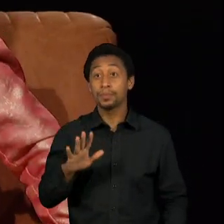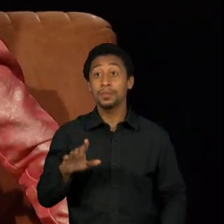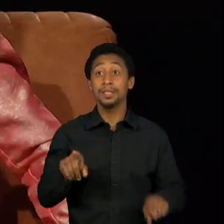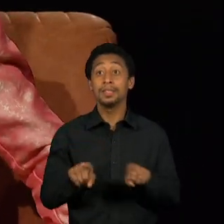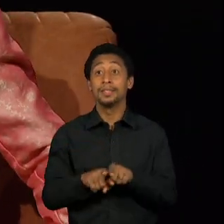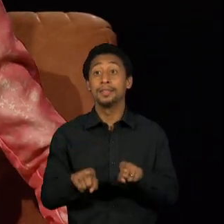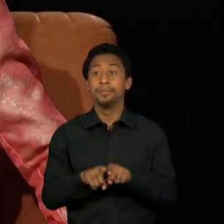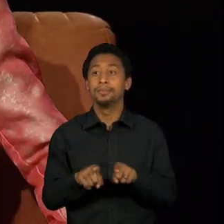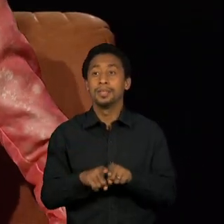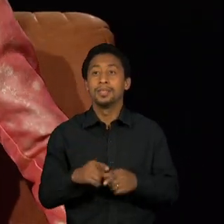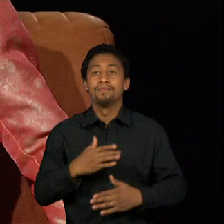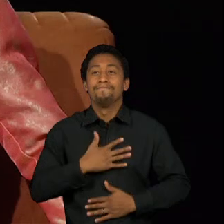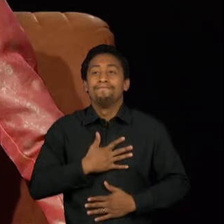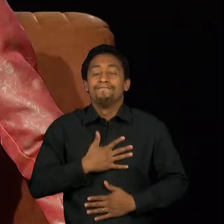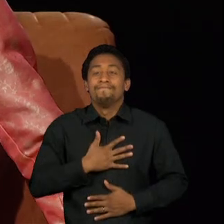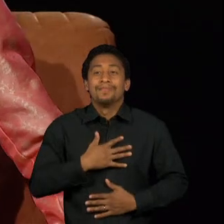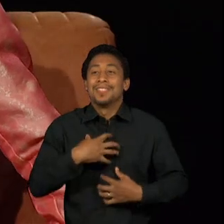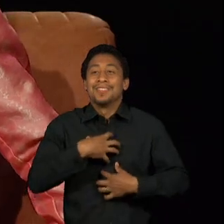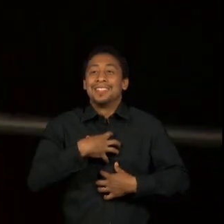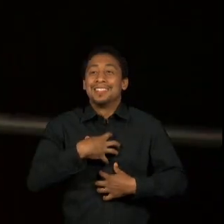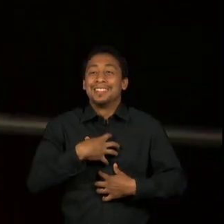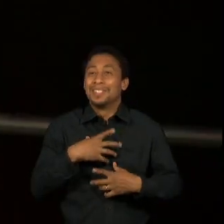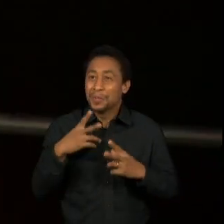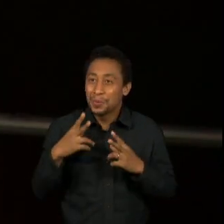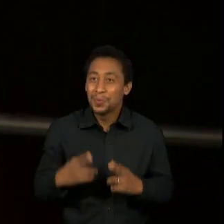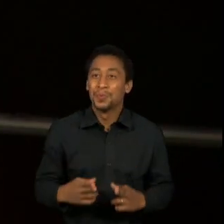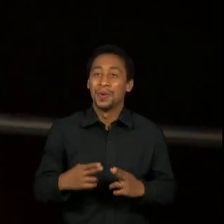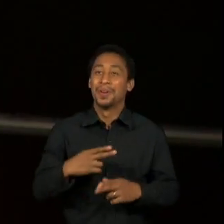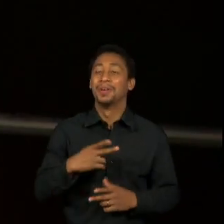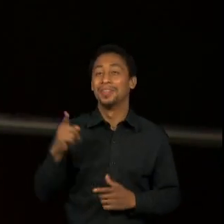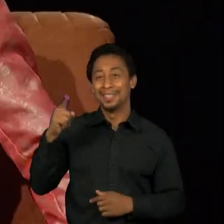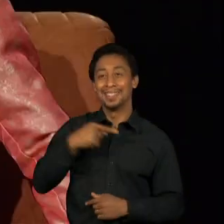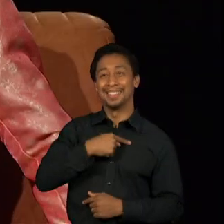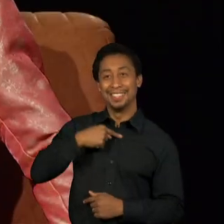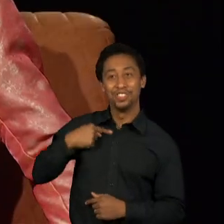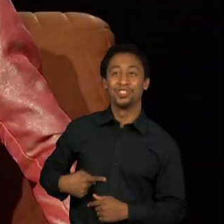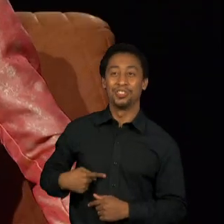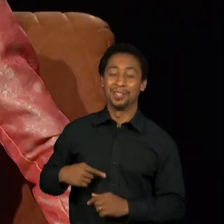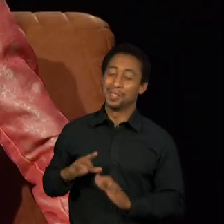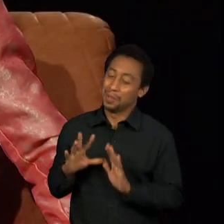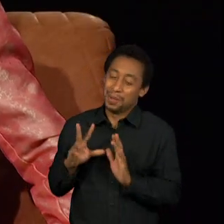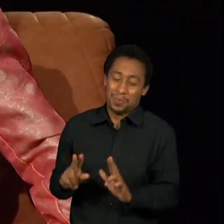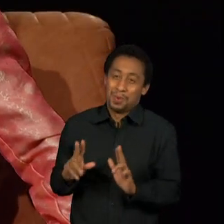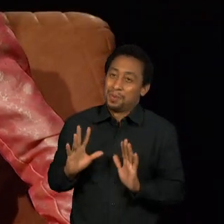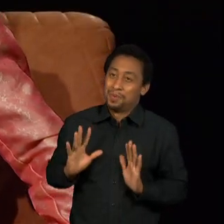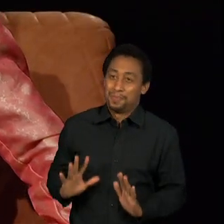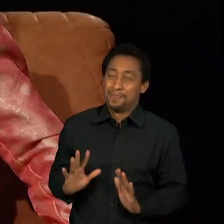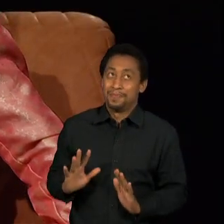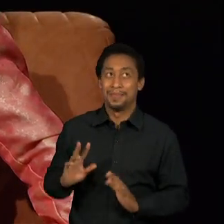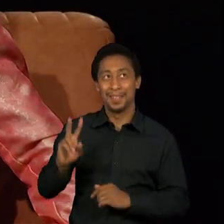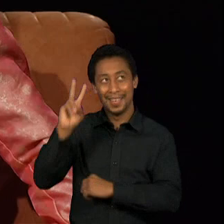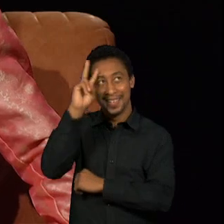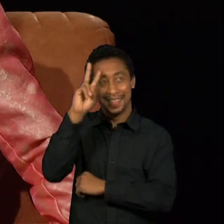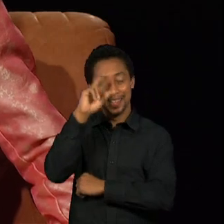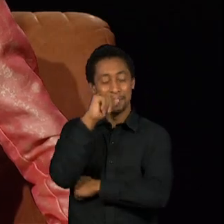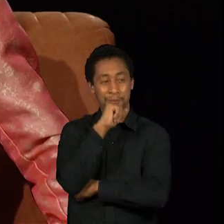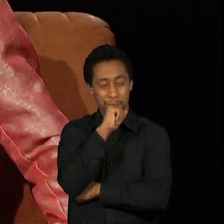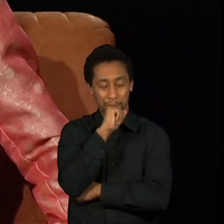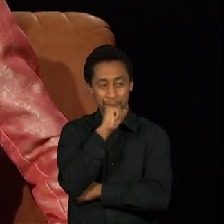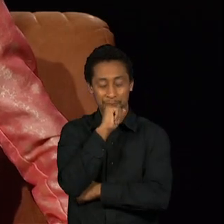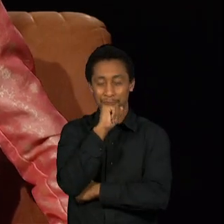espírito chinês um pouquinho. Por exemplo, eu apreciei muito a frase do Xi,